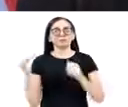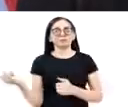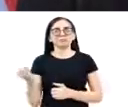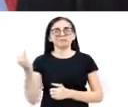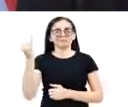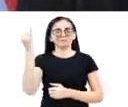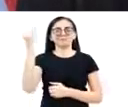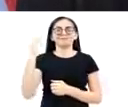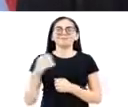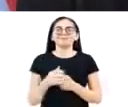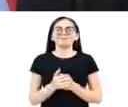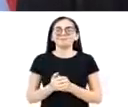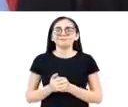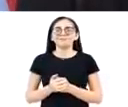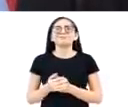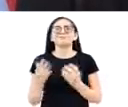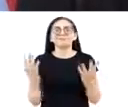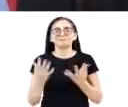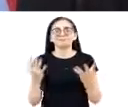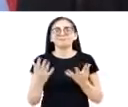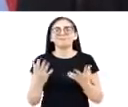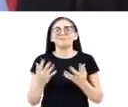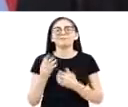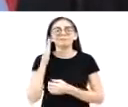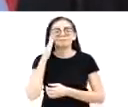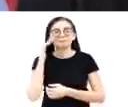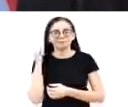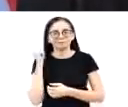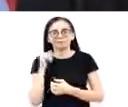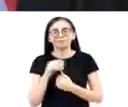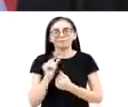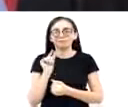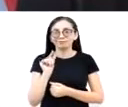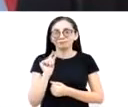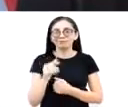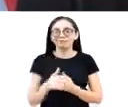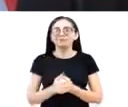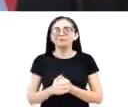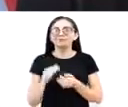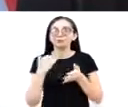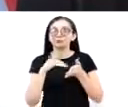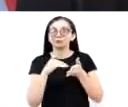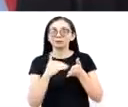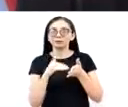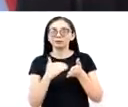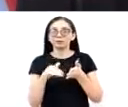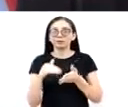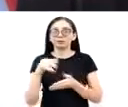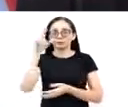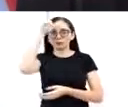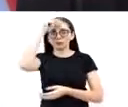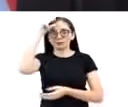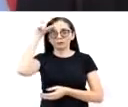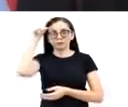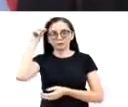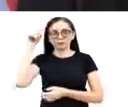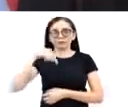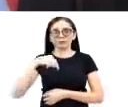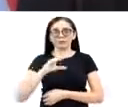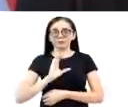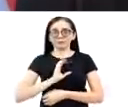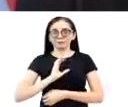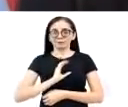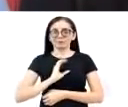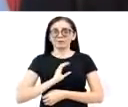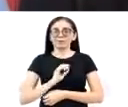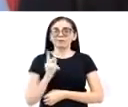sobre temáticas importantes. E a gente vai conhecer um pouco agora sobre a da Secretária Municipal